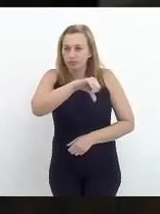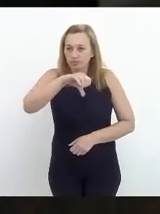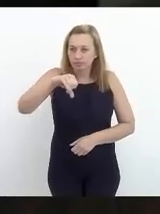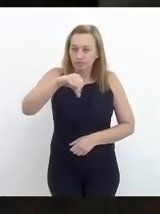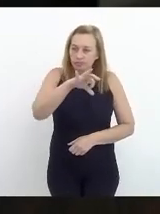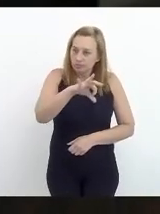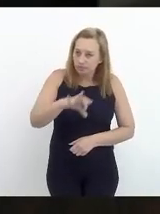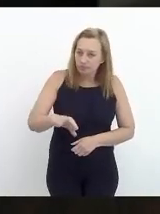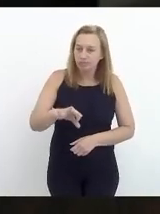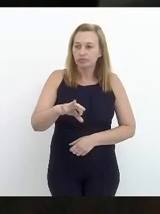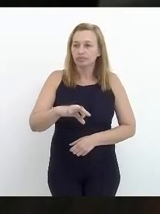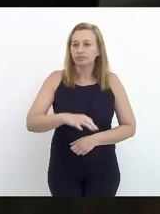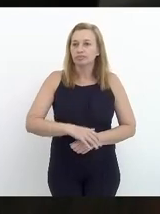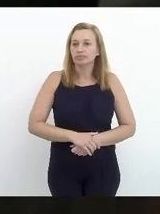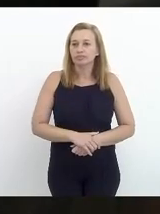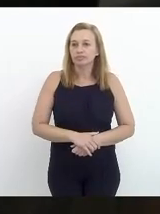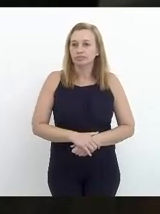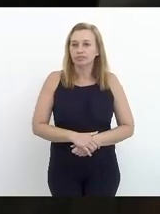99%